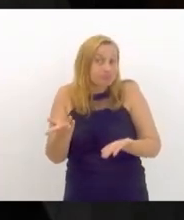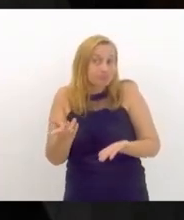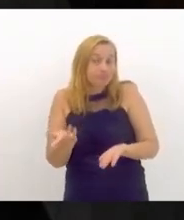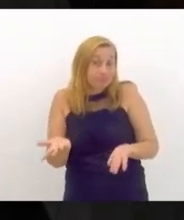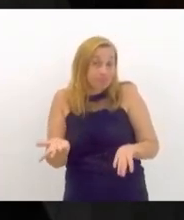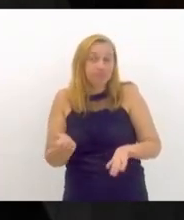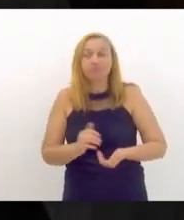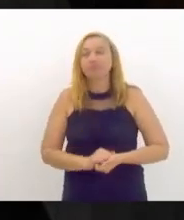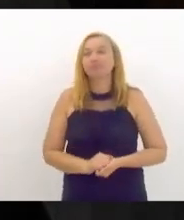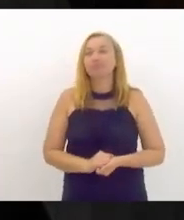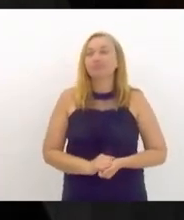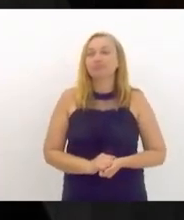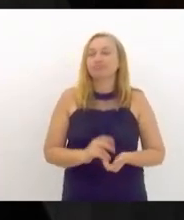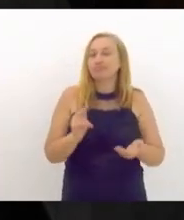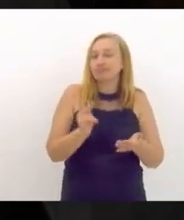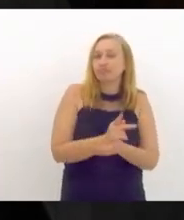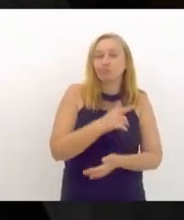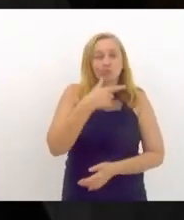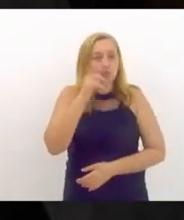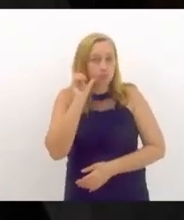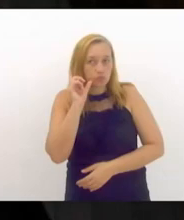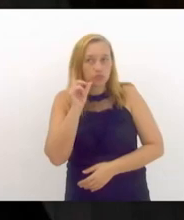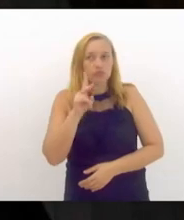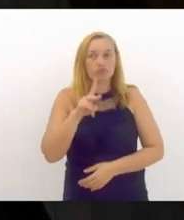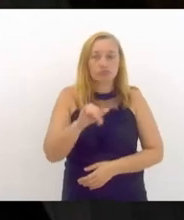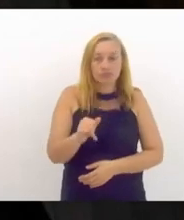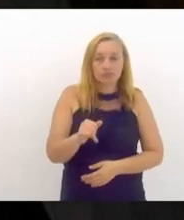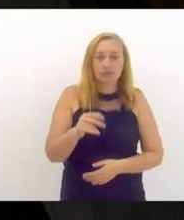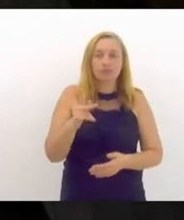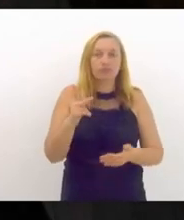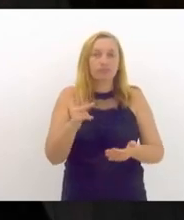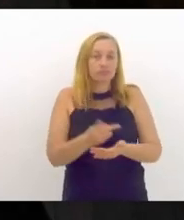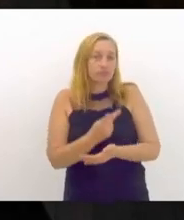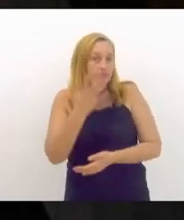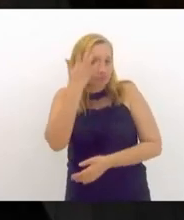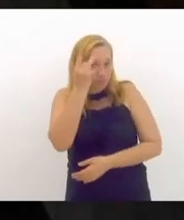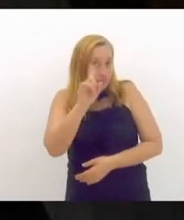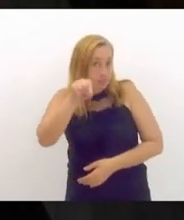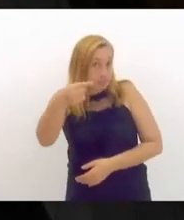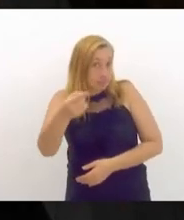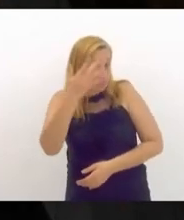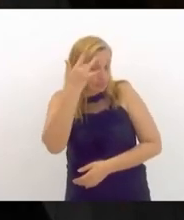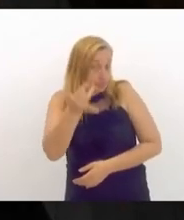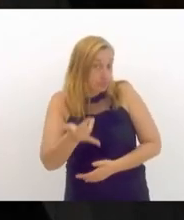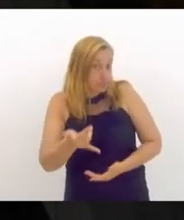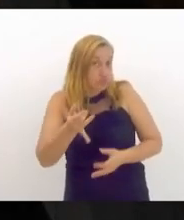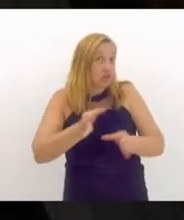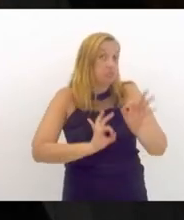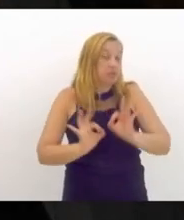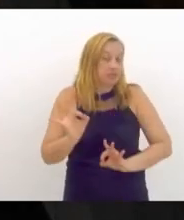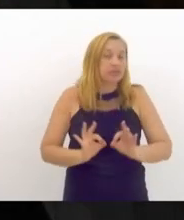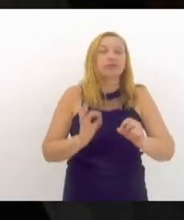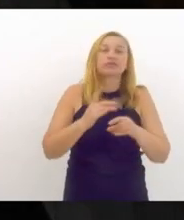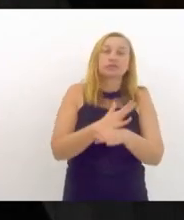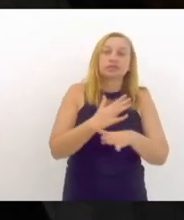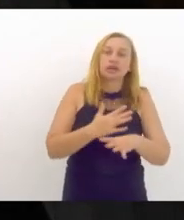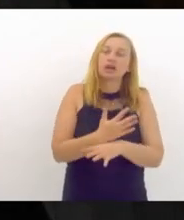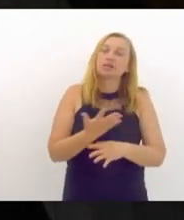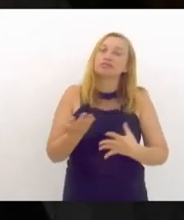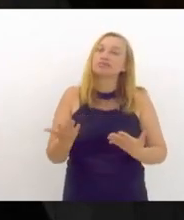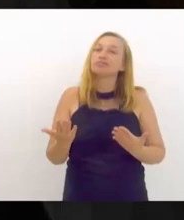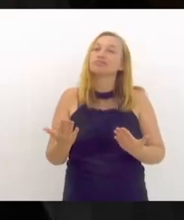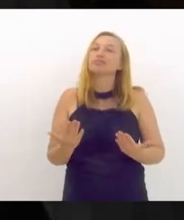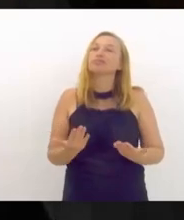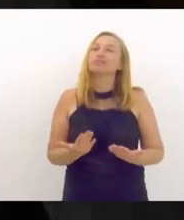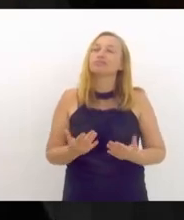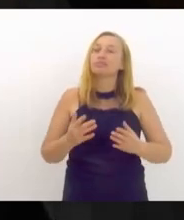e aconteceu ontem, vai acontecer amanhã, depois da manhã. Então, tem que preparar as cidades para isso, associado a um